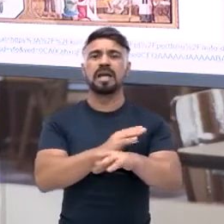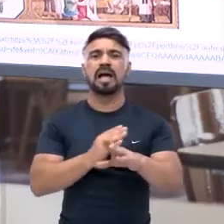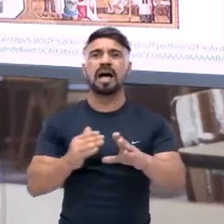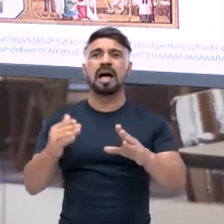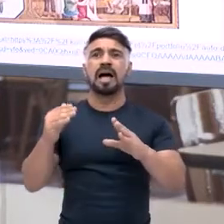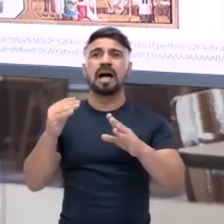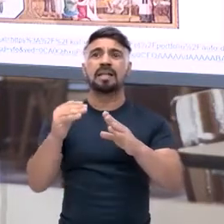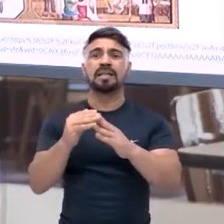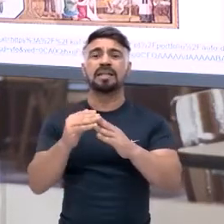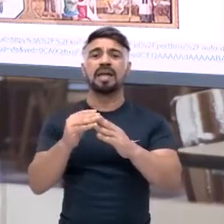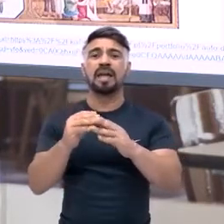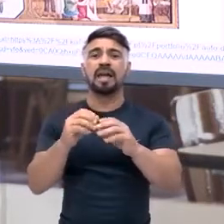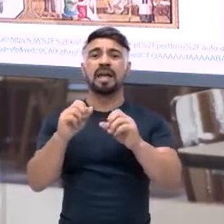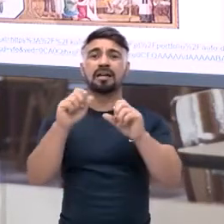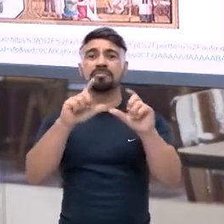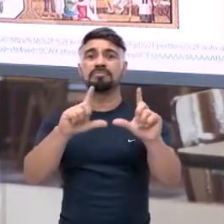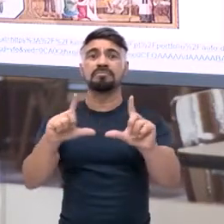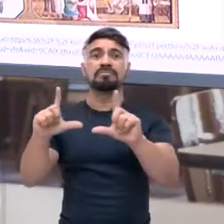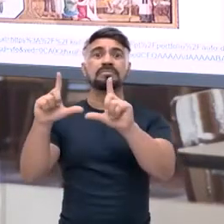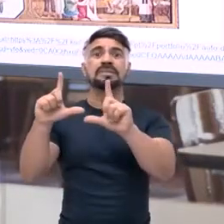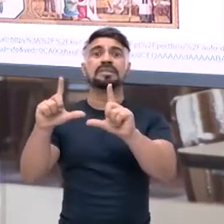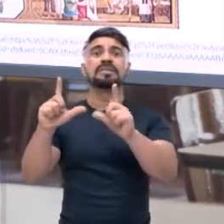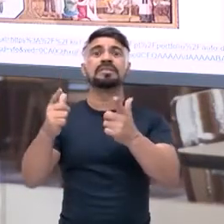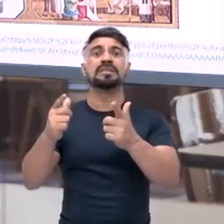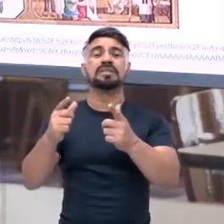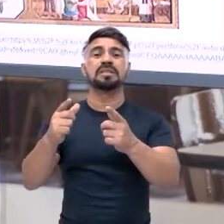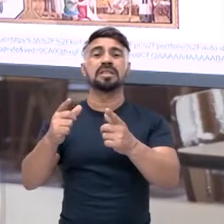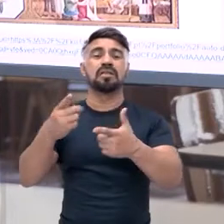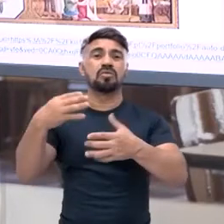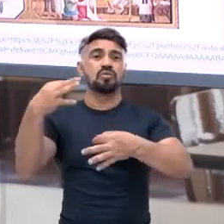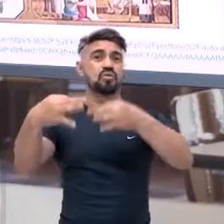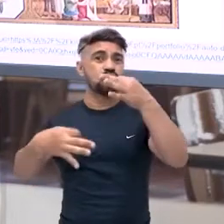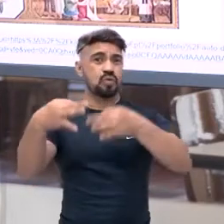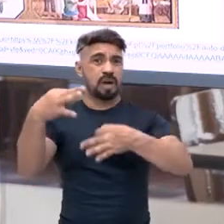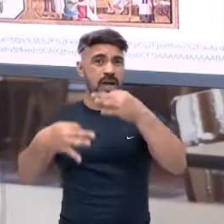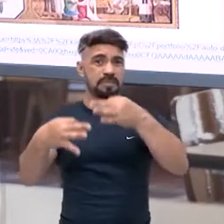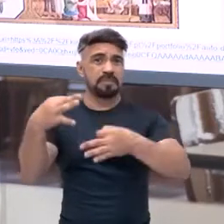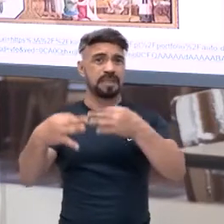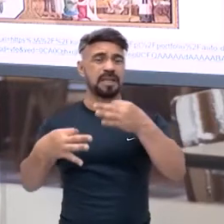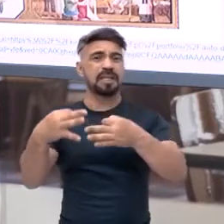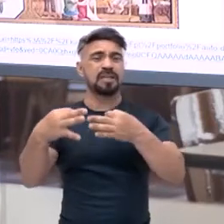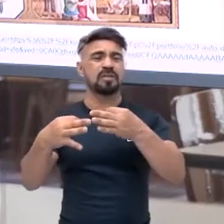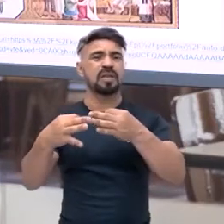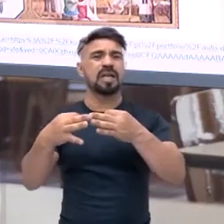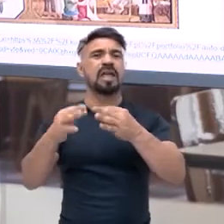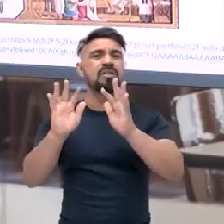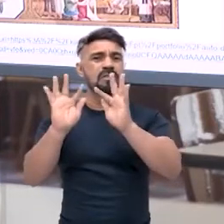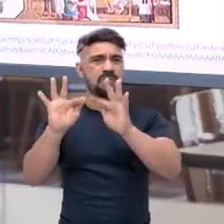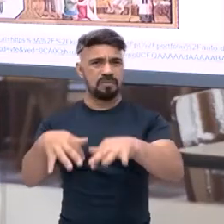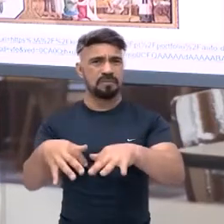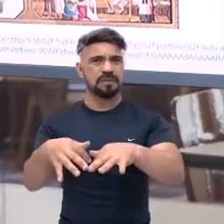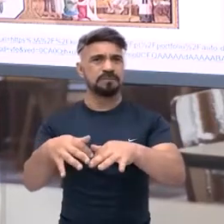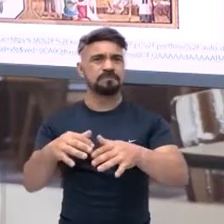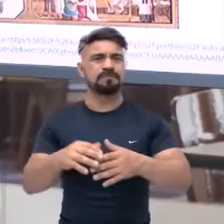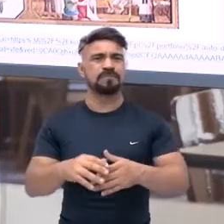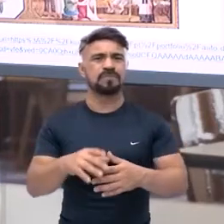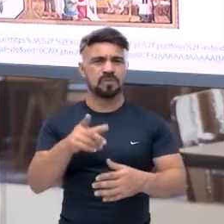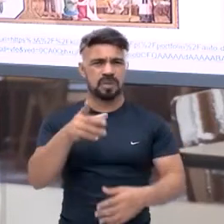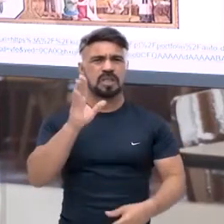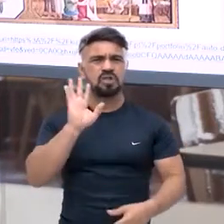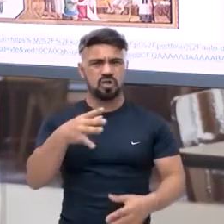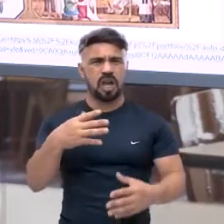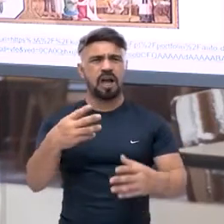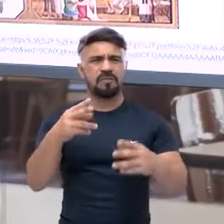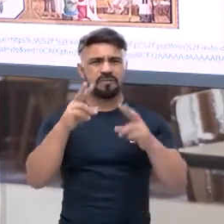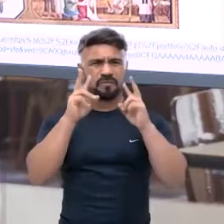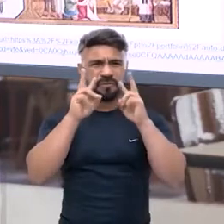até mesmo a cena representativa do julgamento, que é uma das cenas finais da obra.